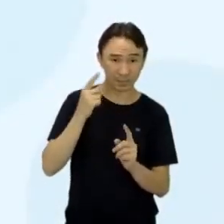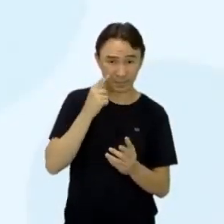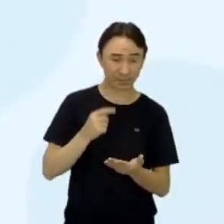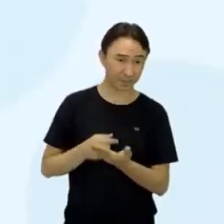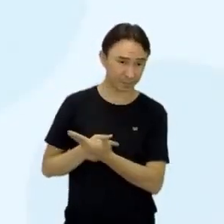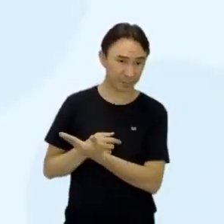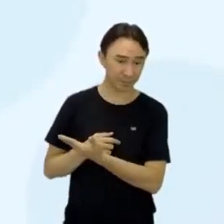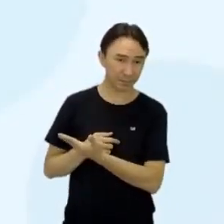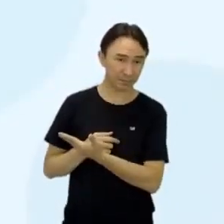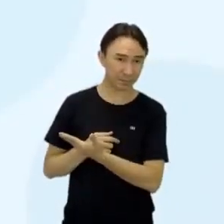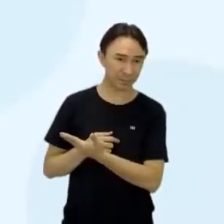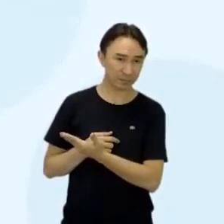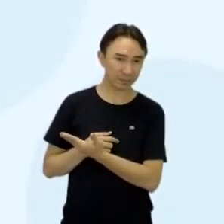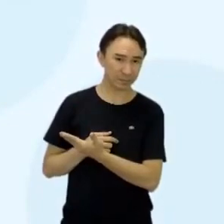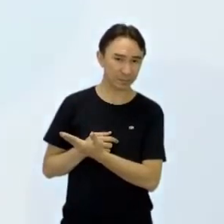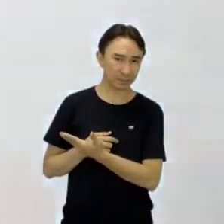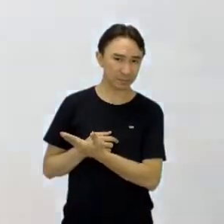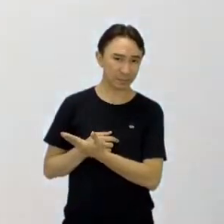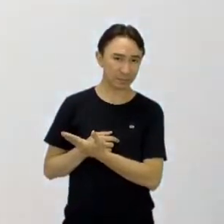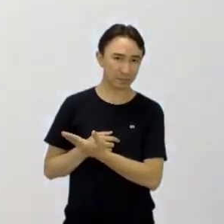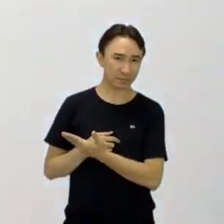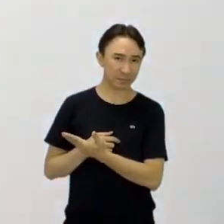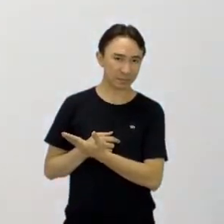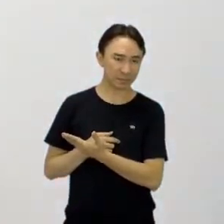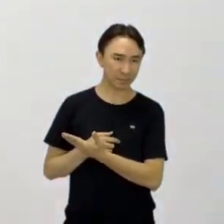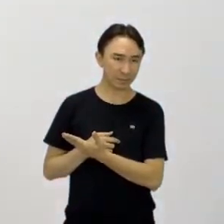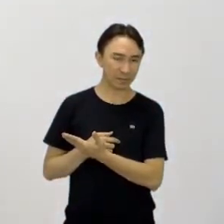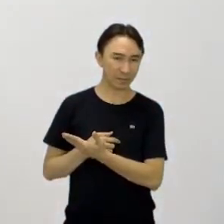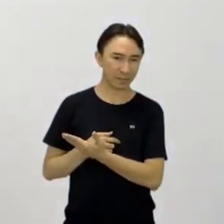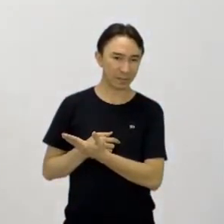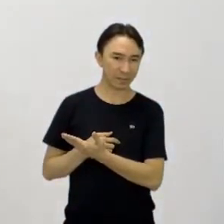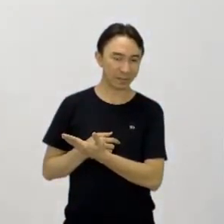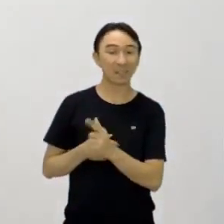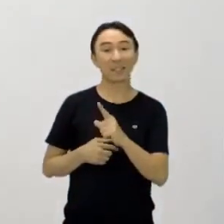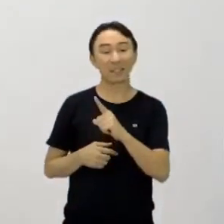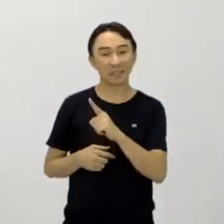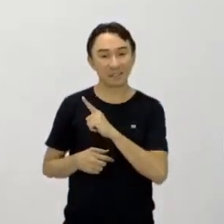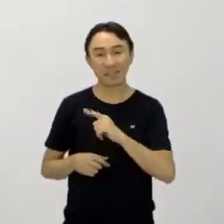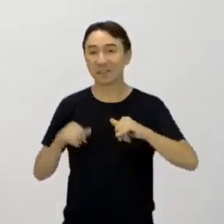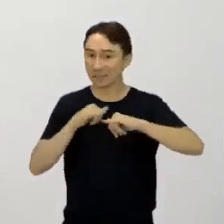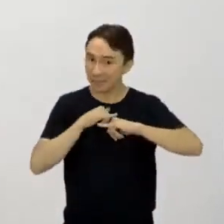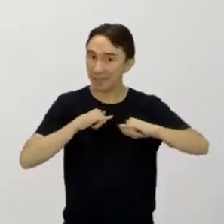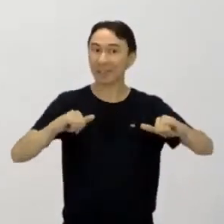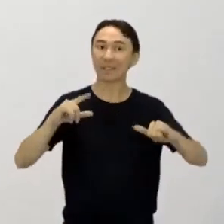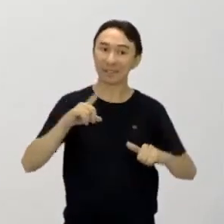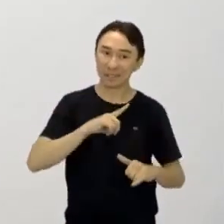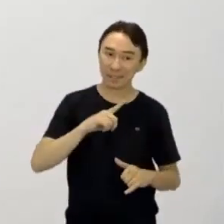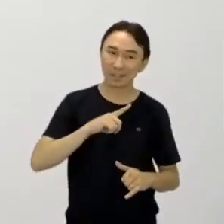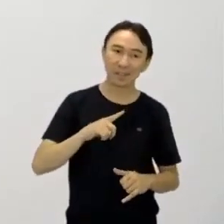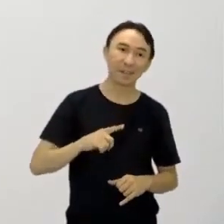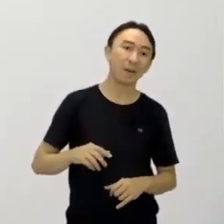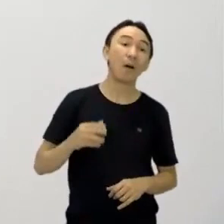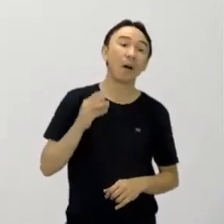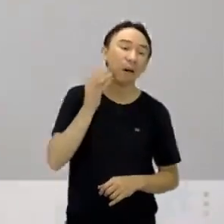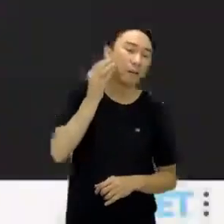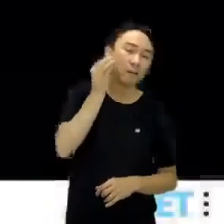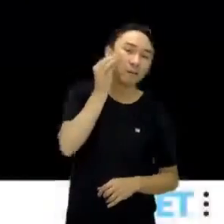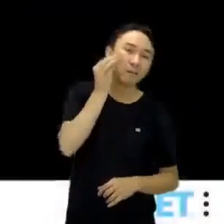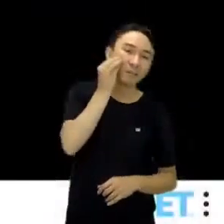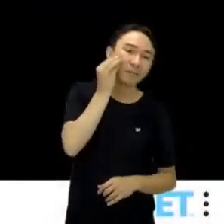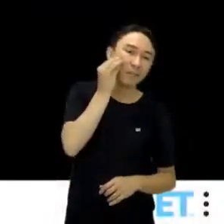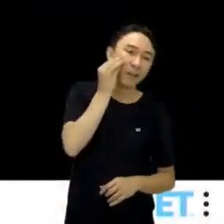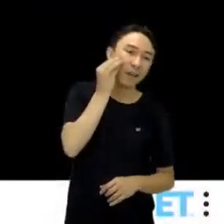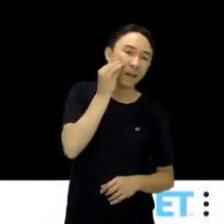a gente pode ser agora o uso do simulador. Eu tinha esquecido de dar o aviso, né? Se não avisar, a pessoa não sabe, né? Agora, aí, ó. Aqui eu